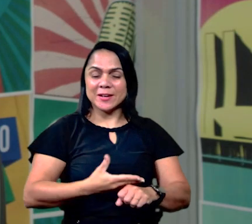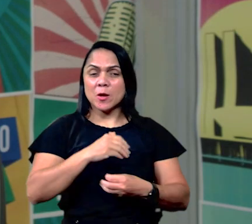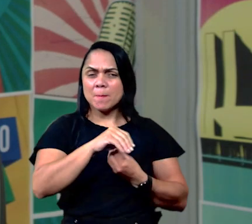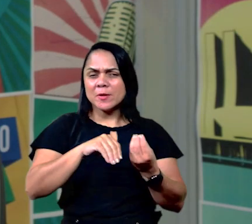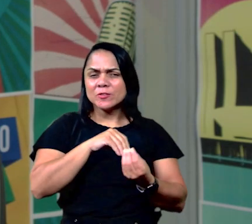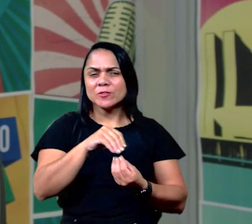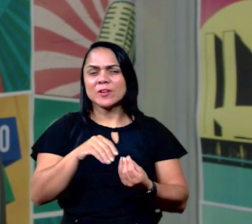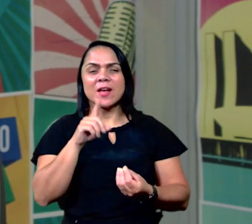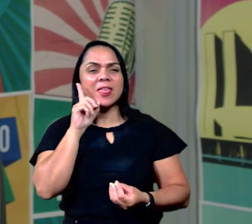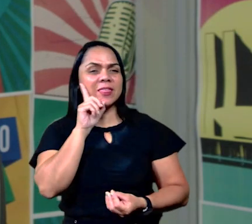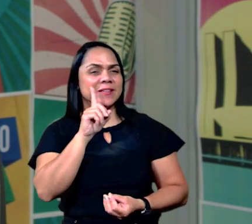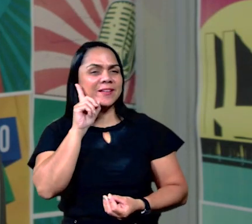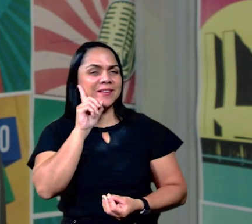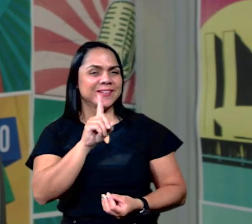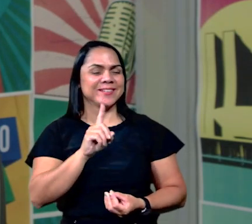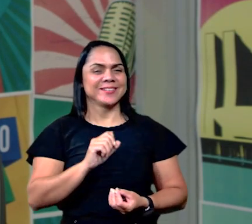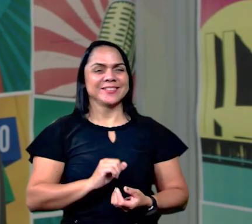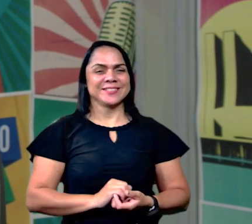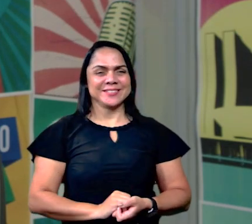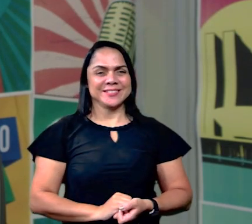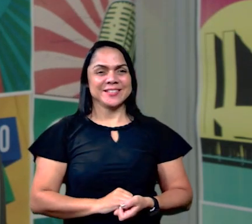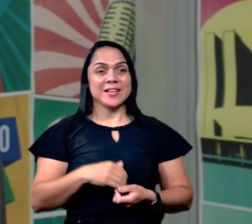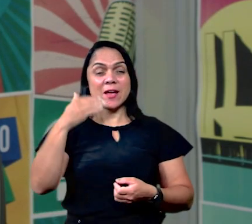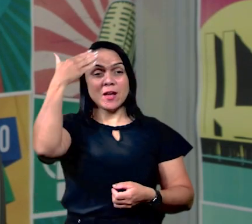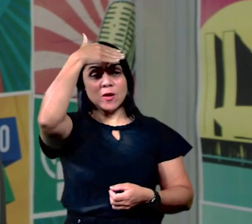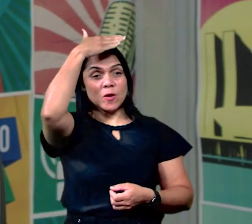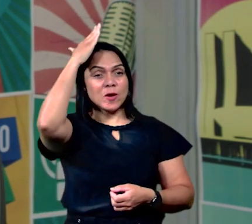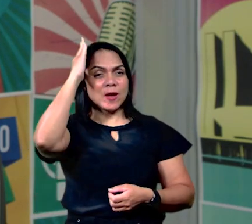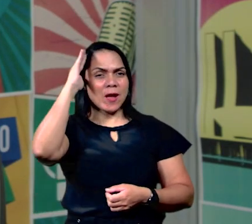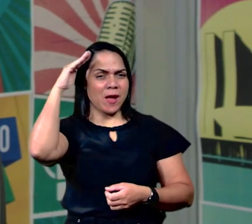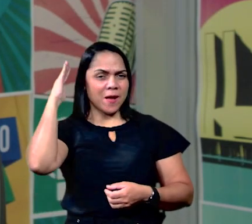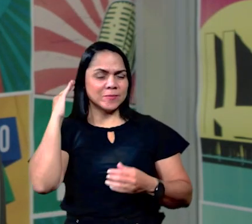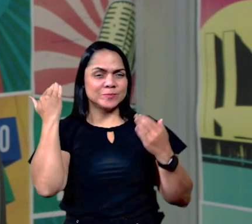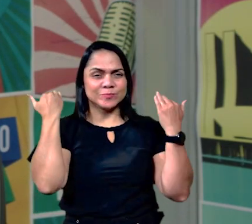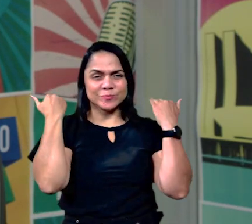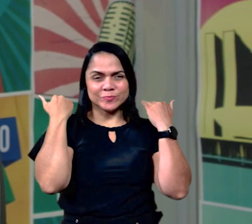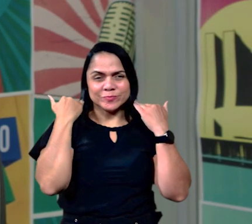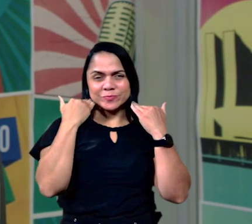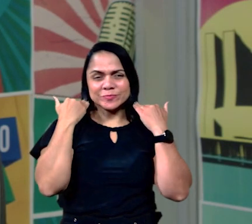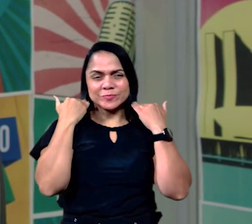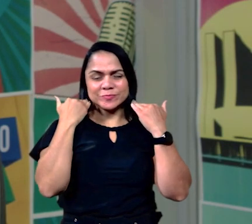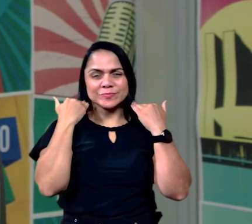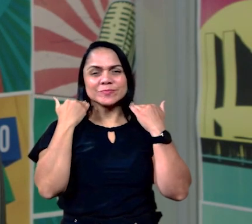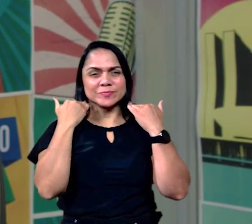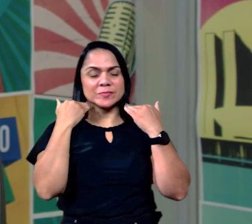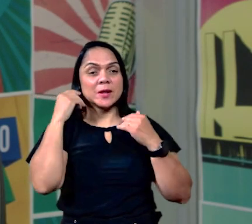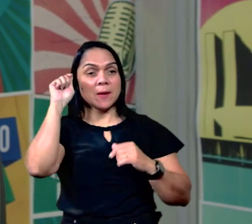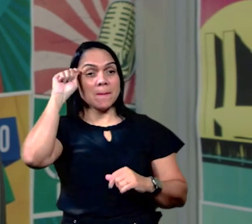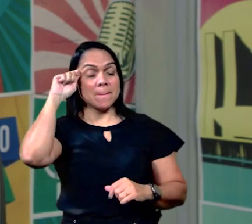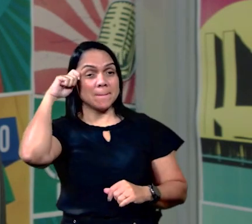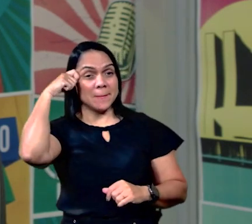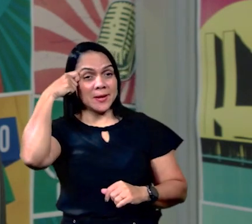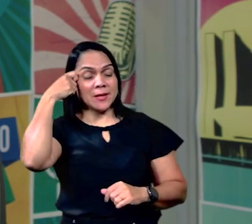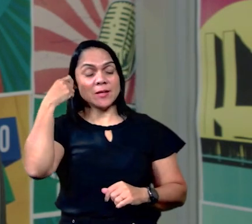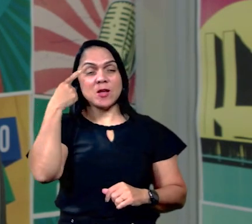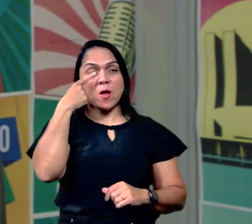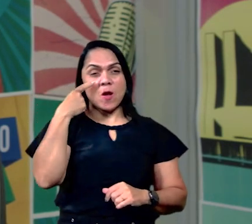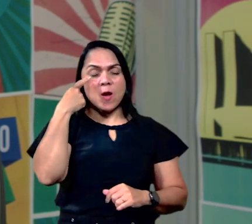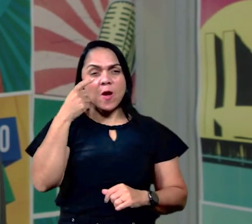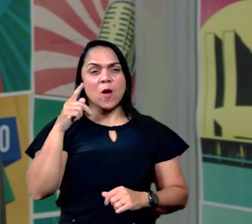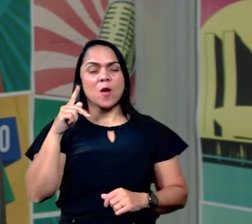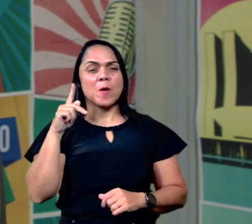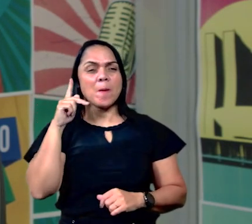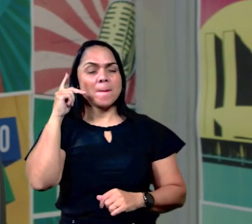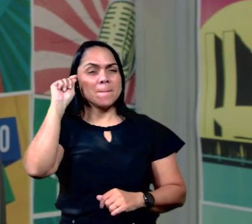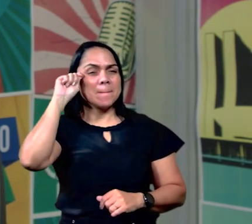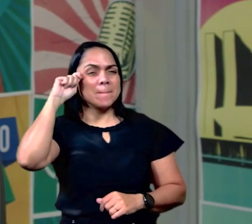pele que bronzeia, né? Eu tenho cabelos levemente ondulados na altura do ombro, preto, olhos pretos, né?